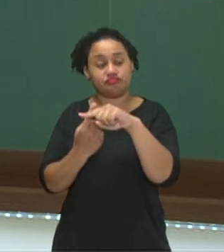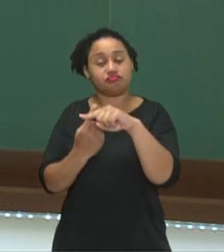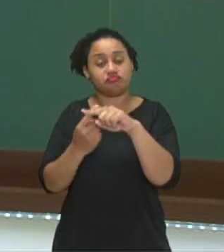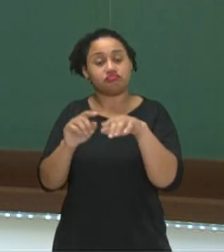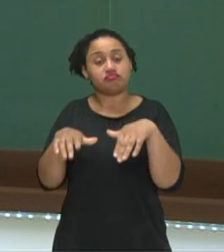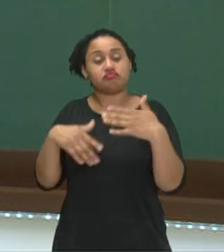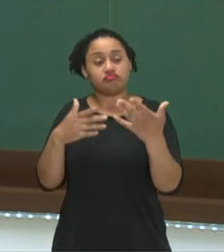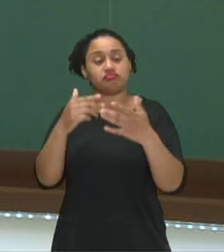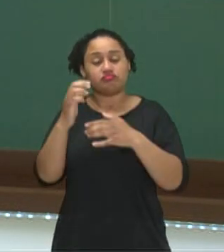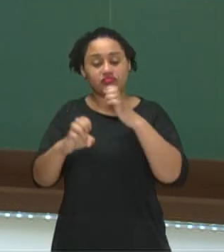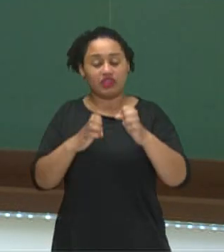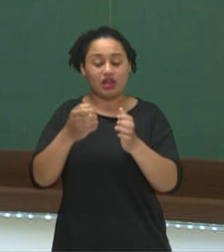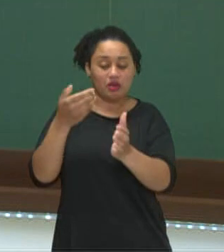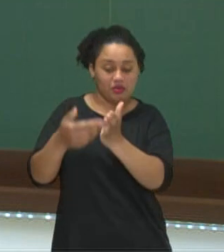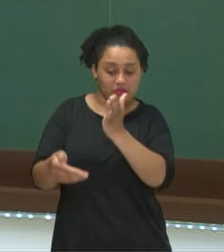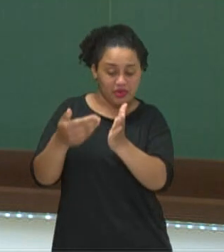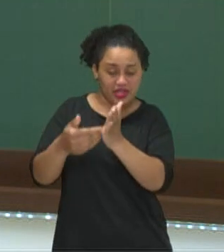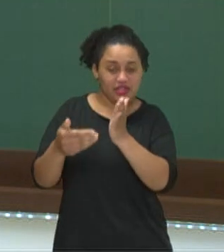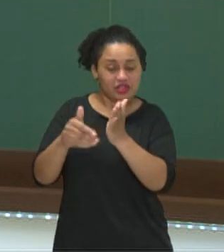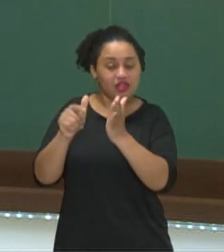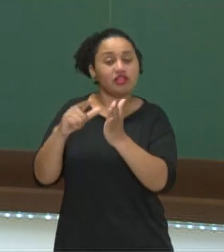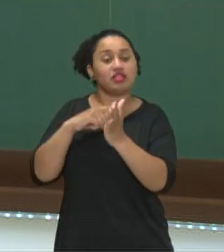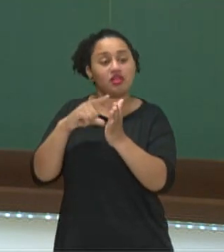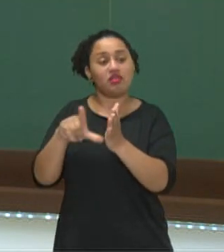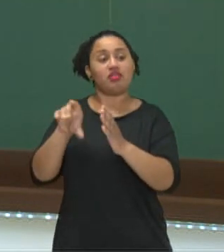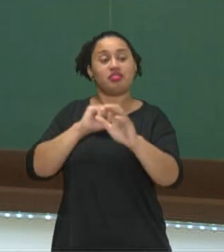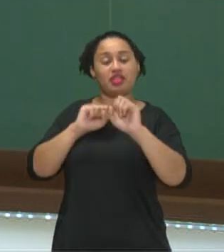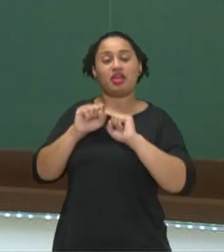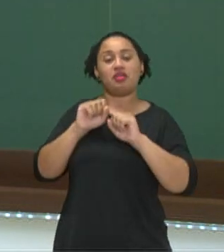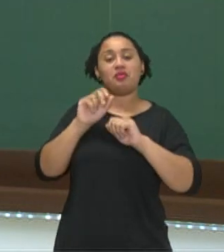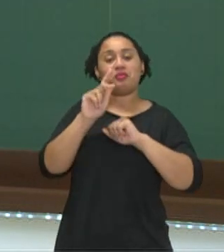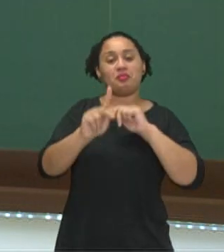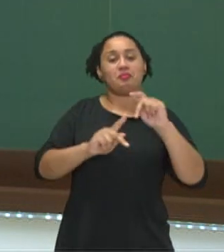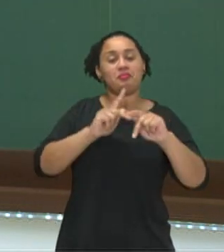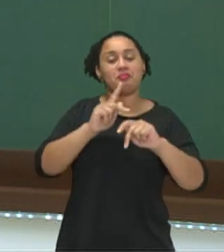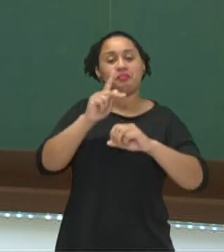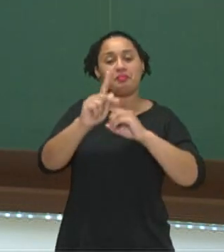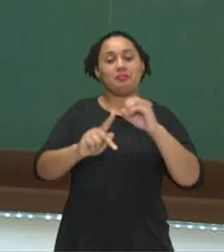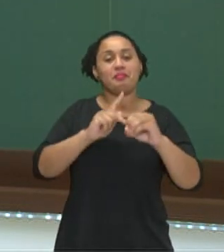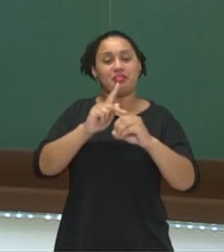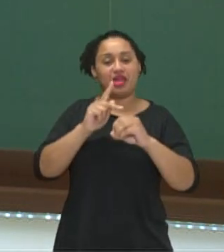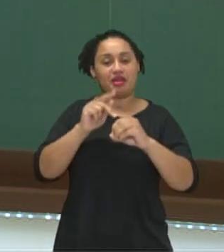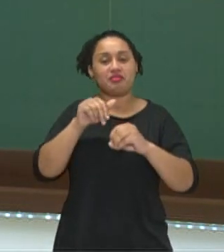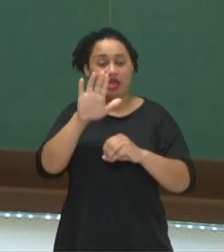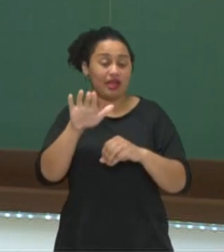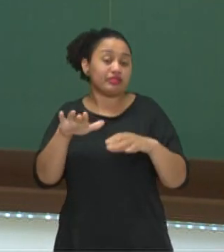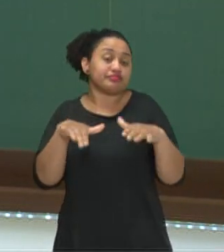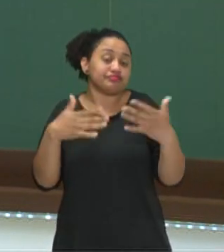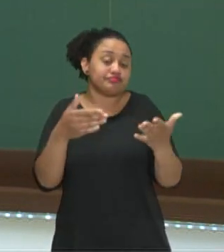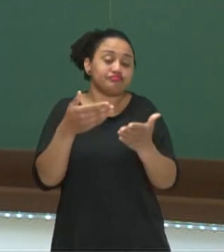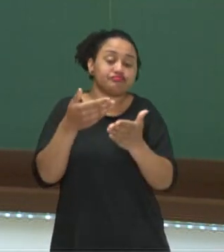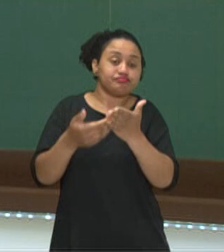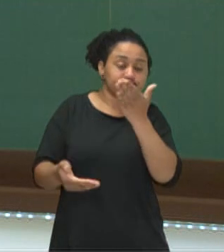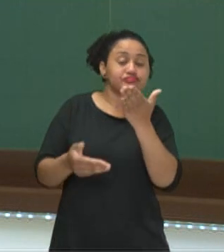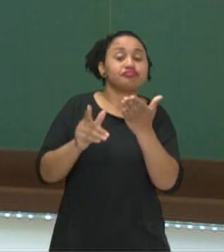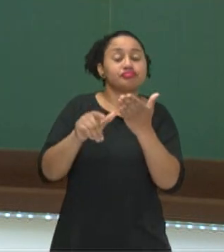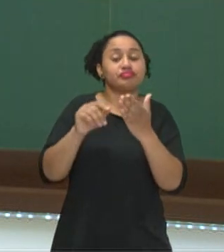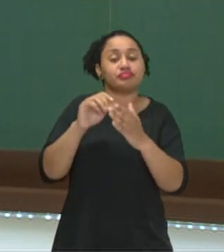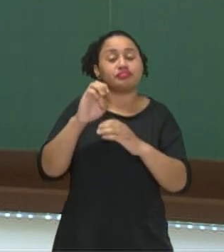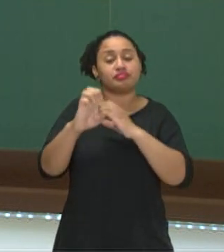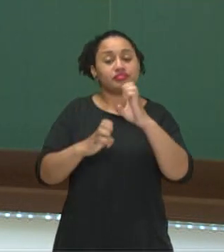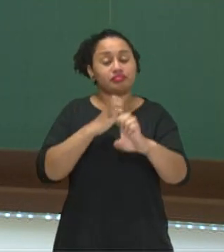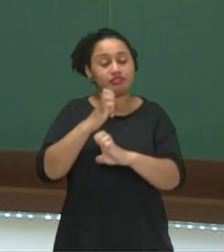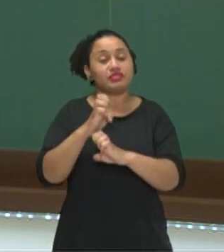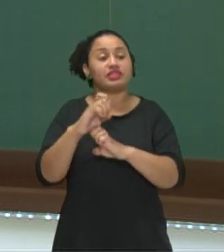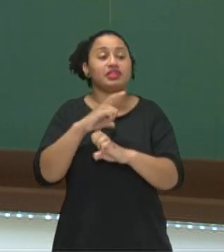estou perdendo o negativo, eu estou ficando com prótons a mais, positivos a mais. Por isso, então, quando perde um elétron, ele